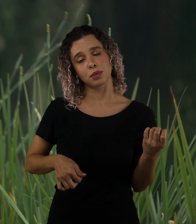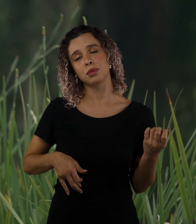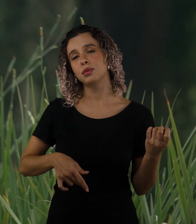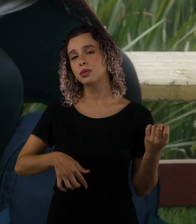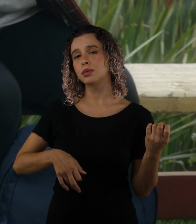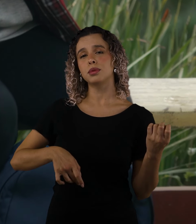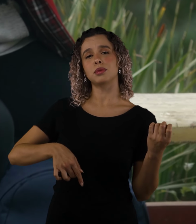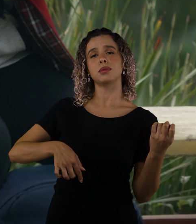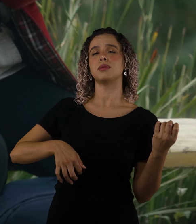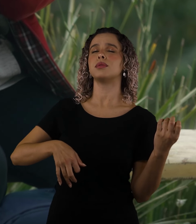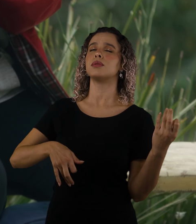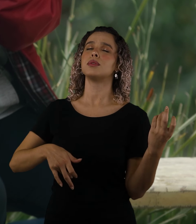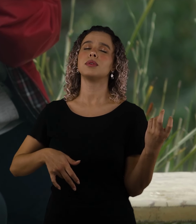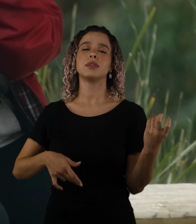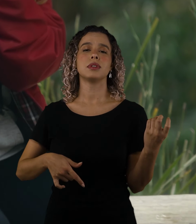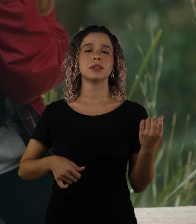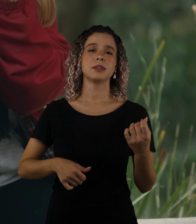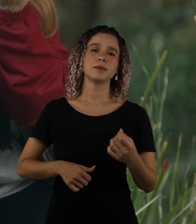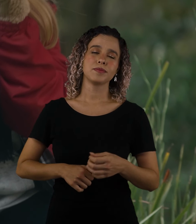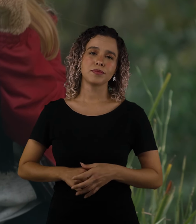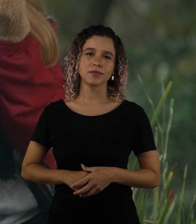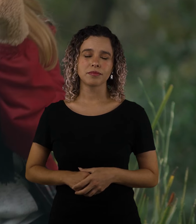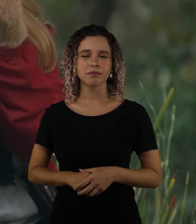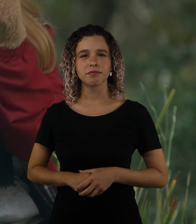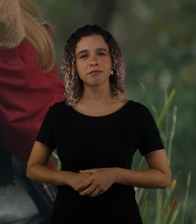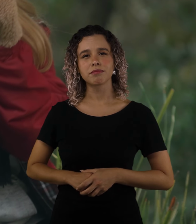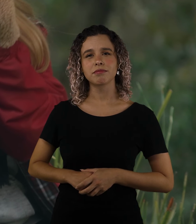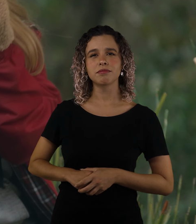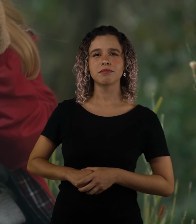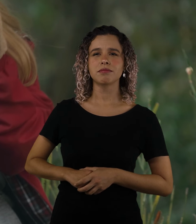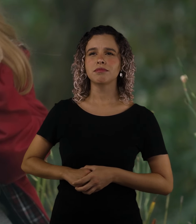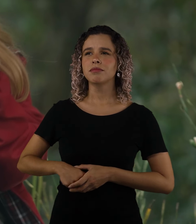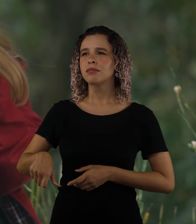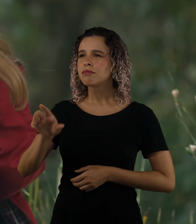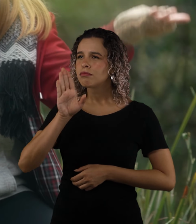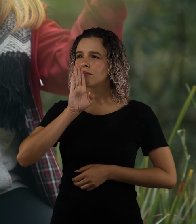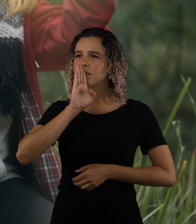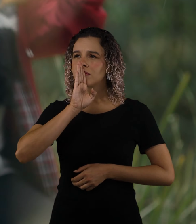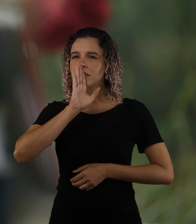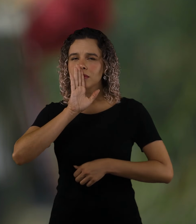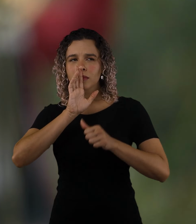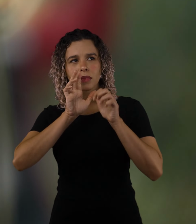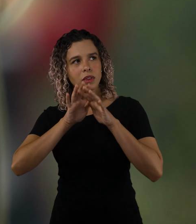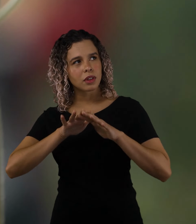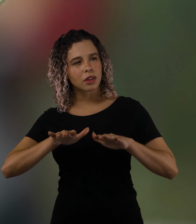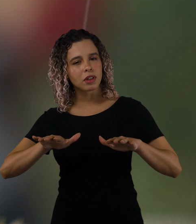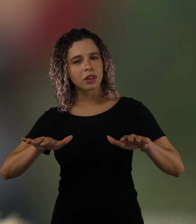do estojo do violão, em meio à natureza. When does it get